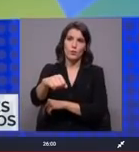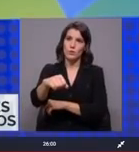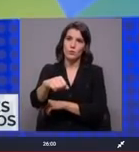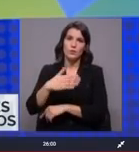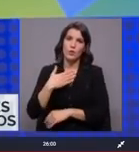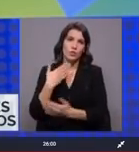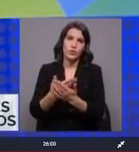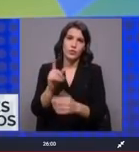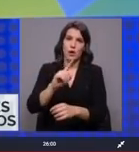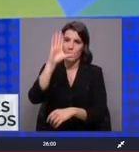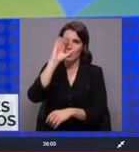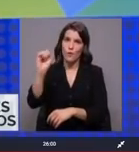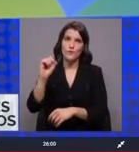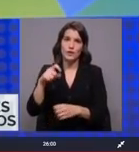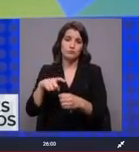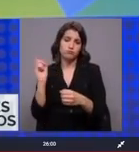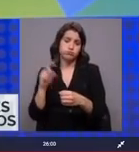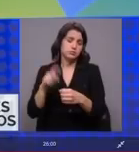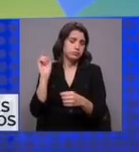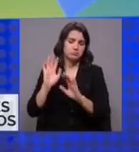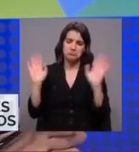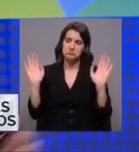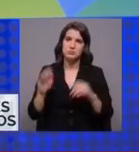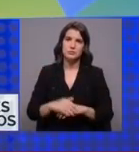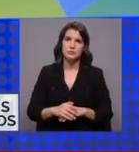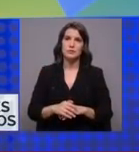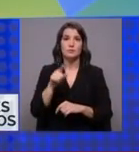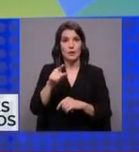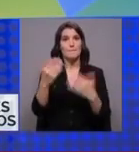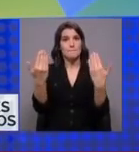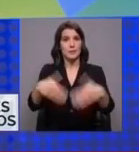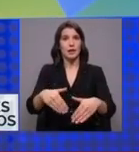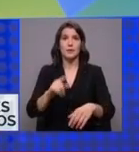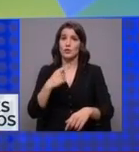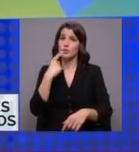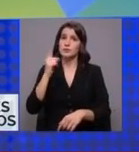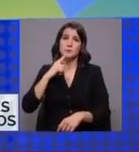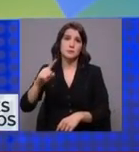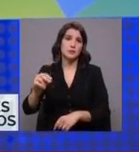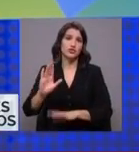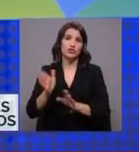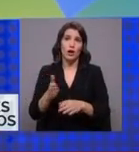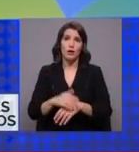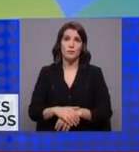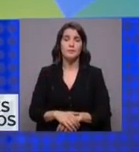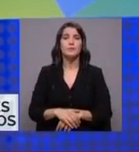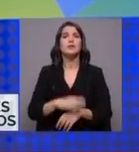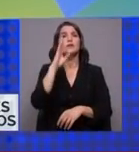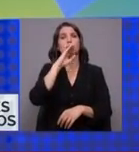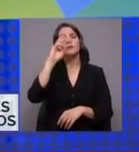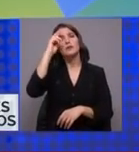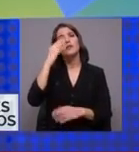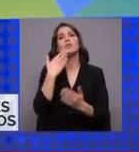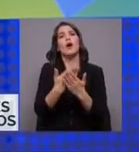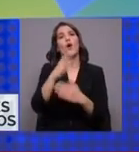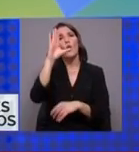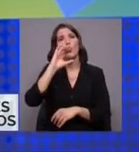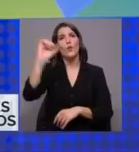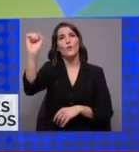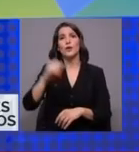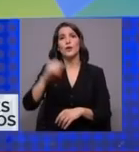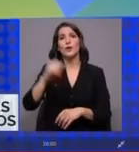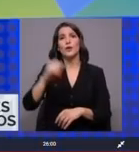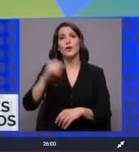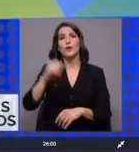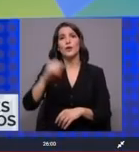uma uma solução definitiva dentro ou fora do tanta essa linha direta ao vivo 10 mil insisto usar as quero ver a música vai estar os erros que há 11 anos fica